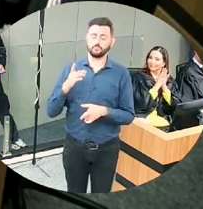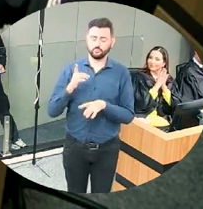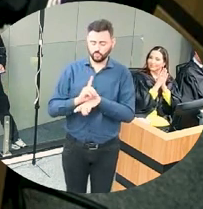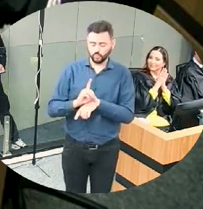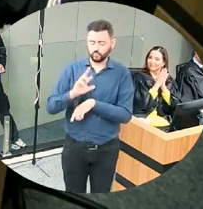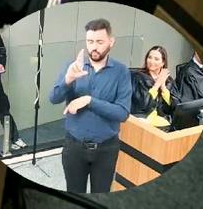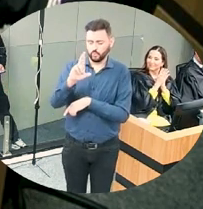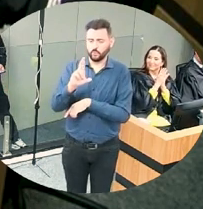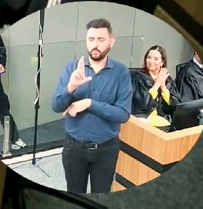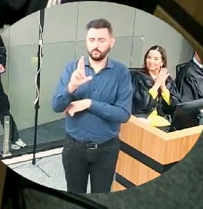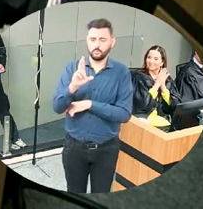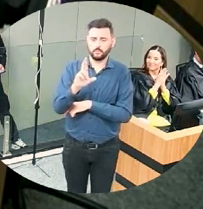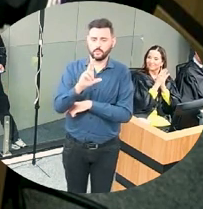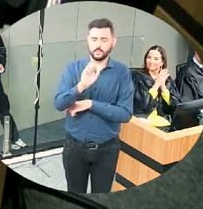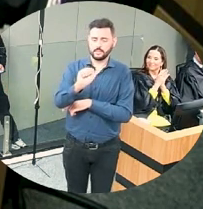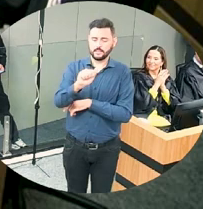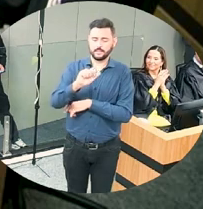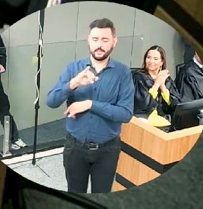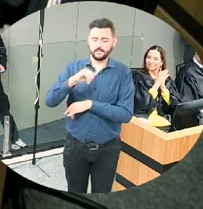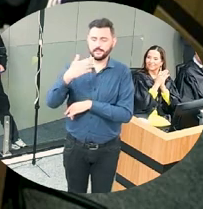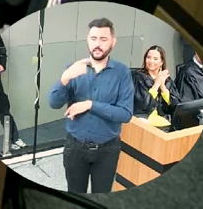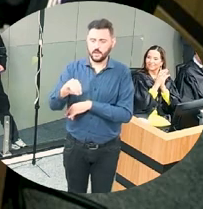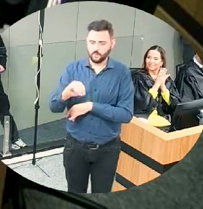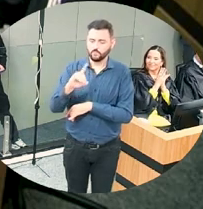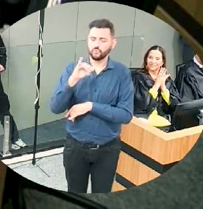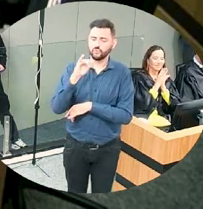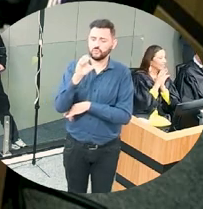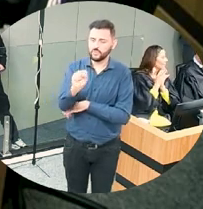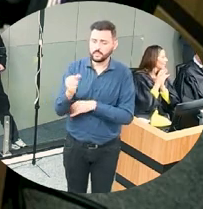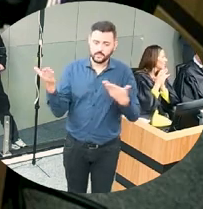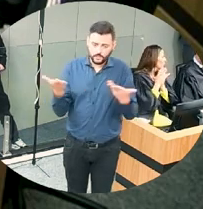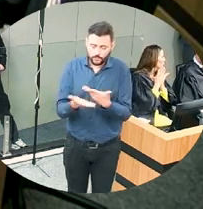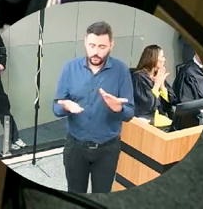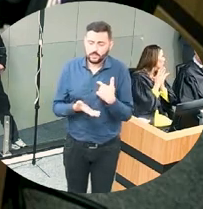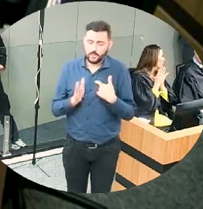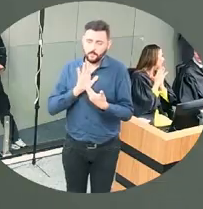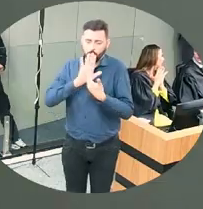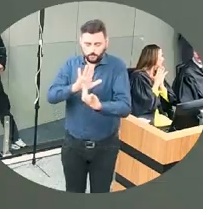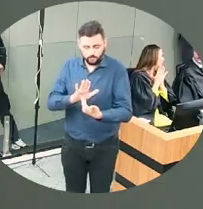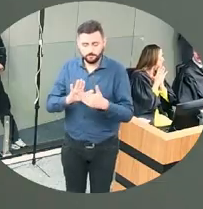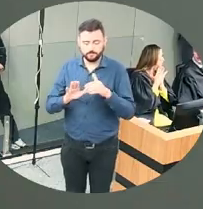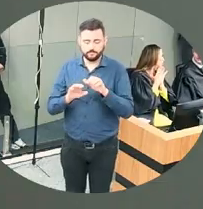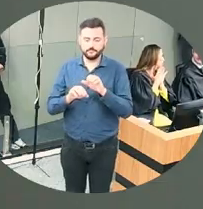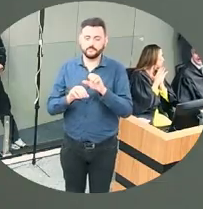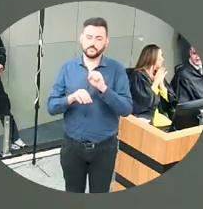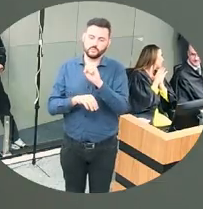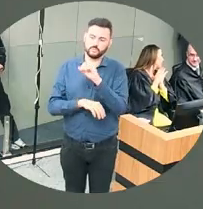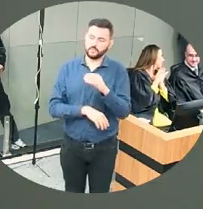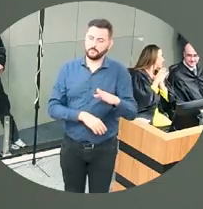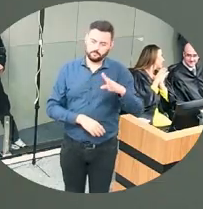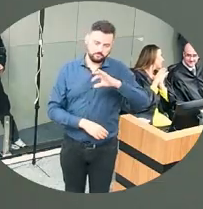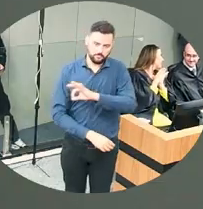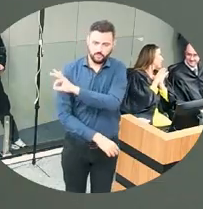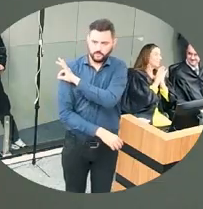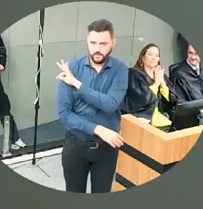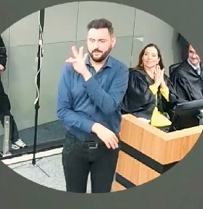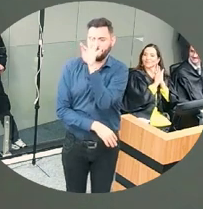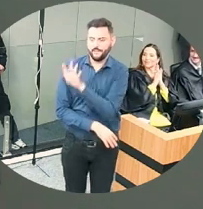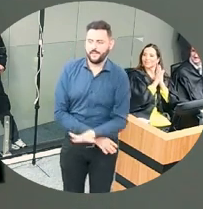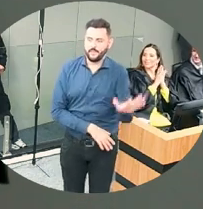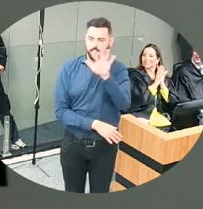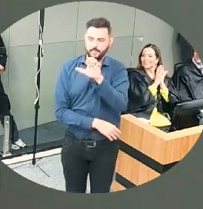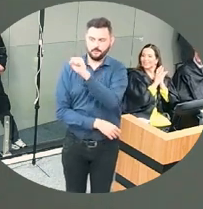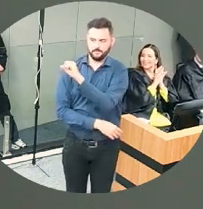Dr Renato Saião Dias neste ato representando a superintendente da Polícia Federal em Santa